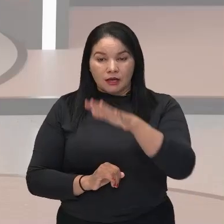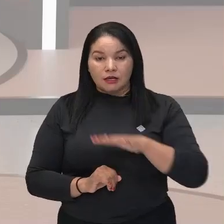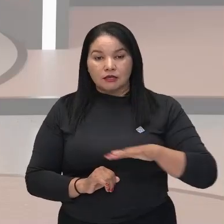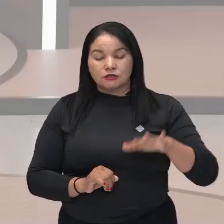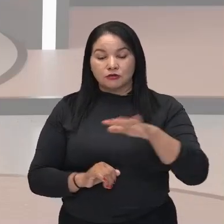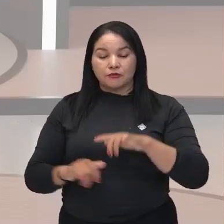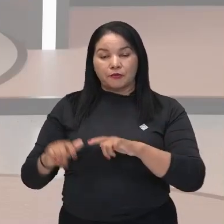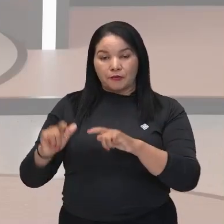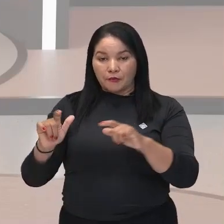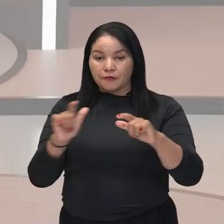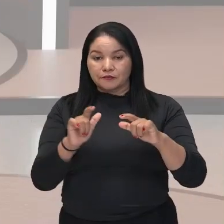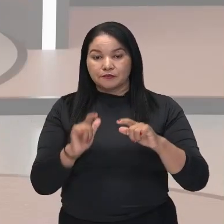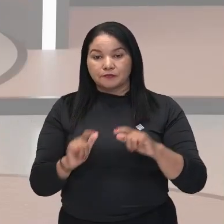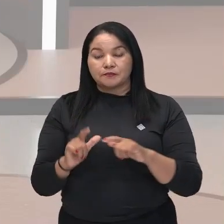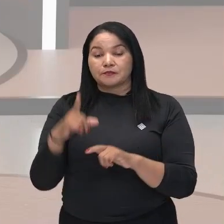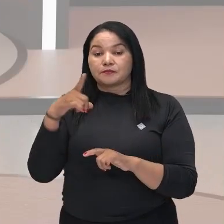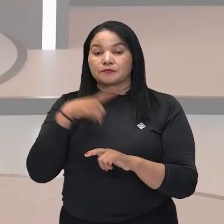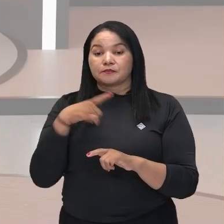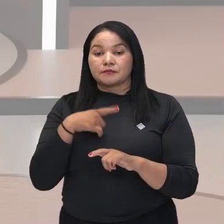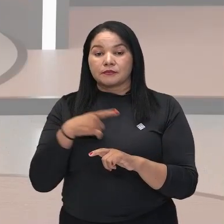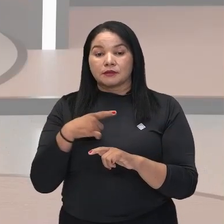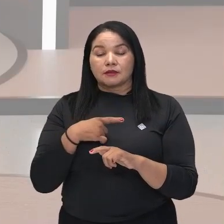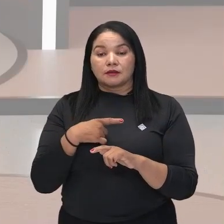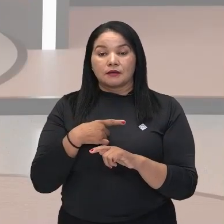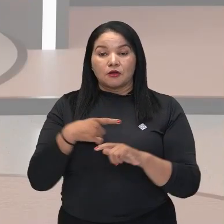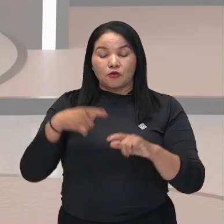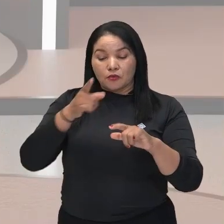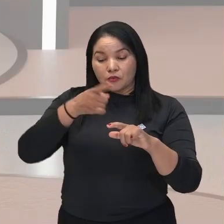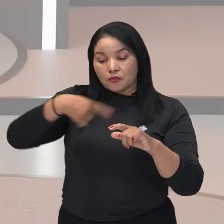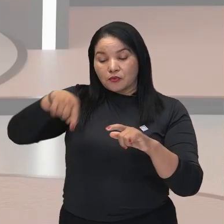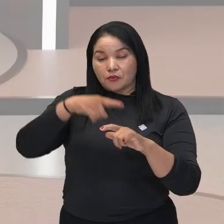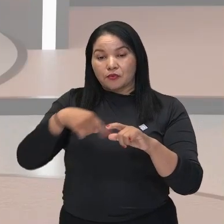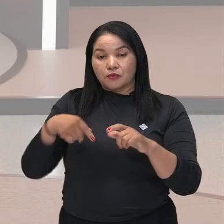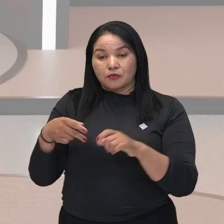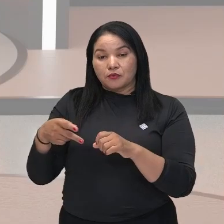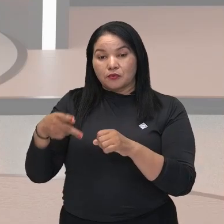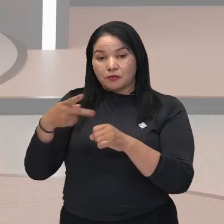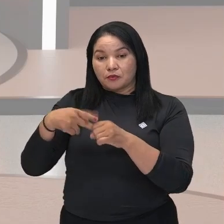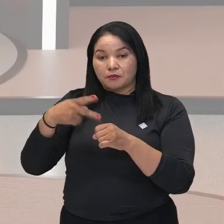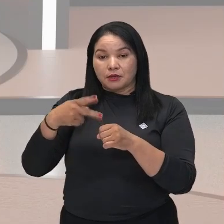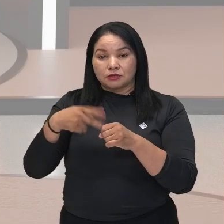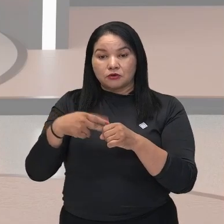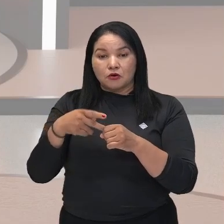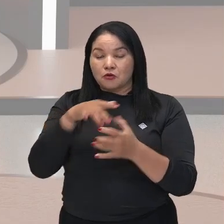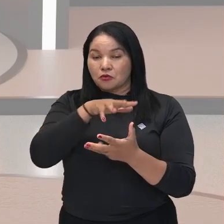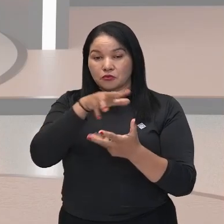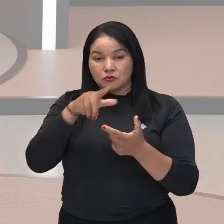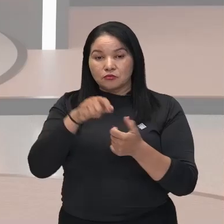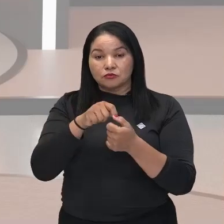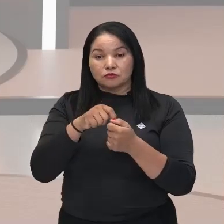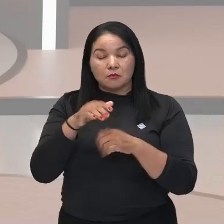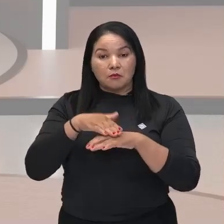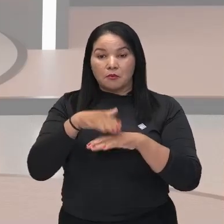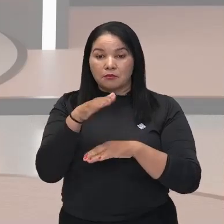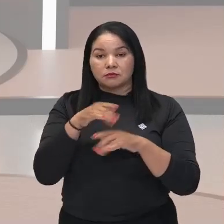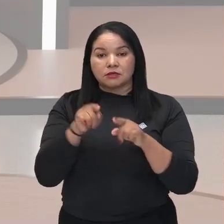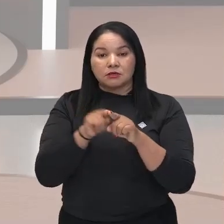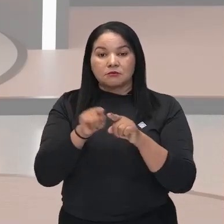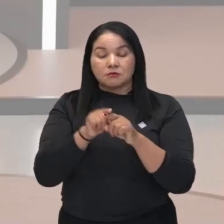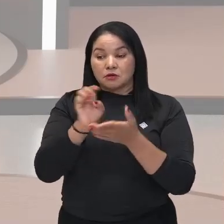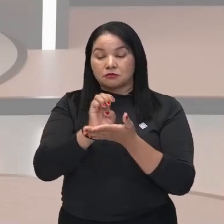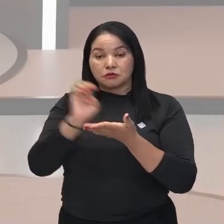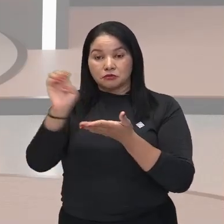ela concentra aí as maiores reservas petrolíferas do mundo, tá? E também vai ser a principal